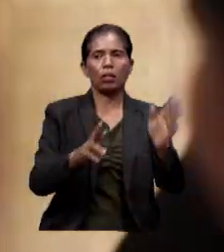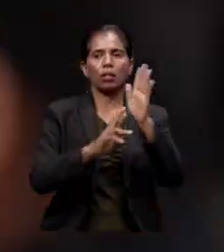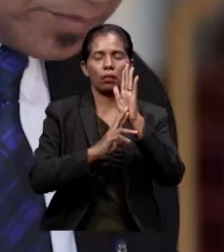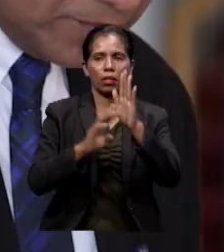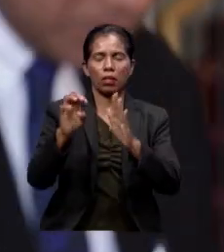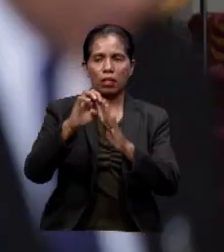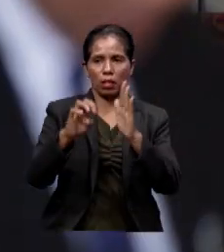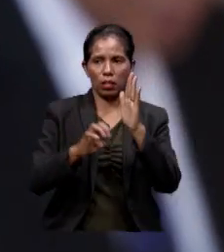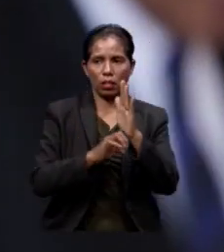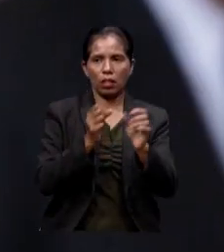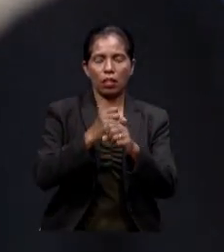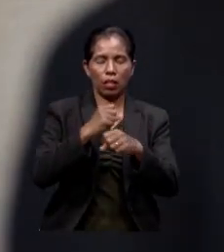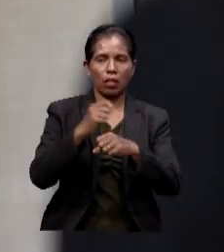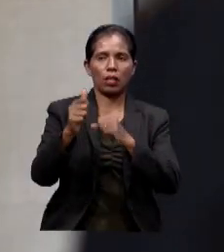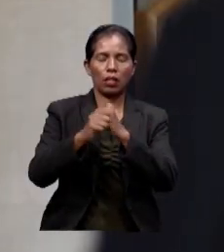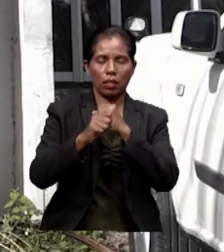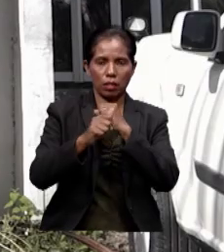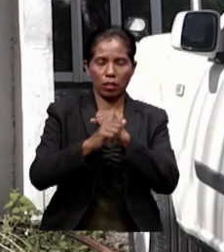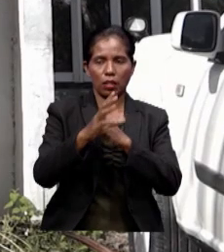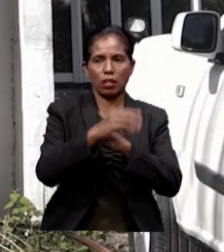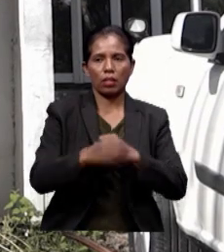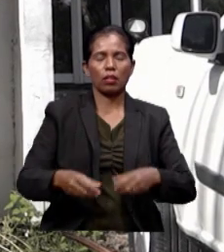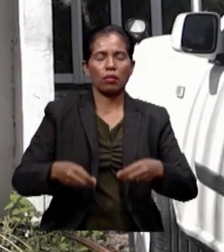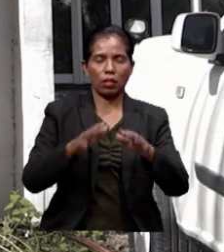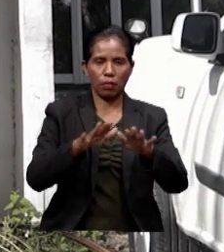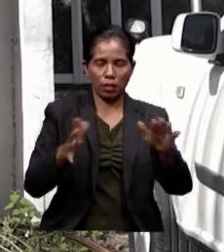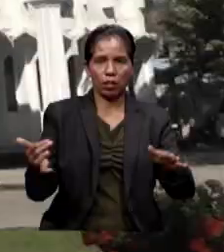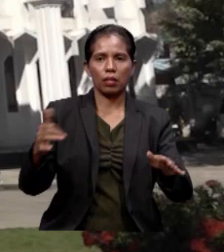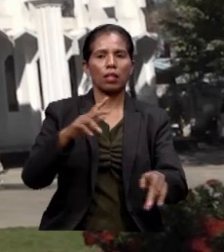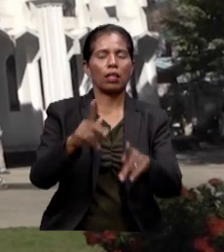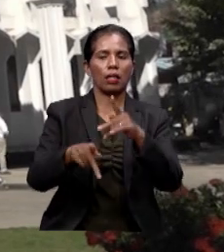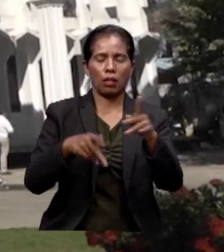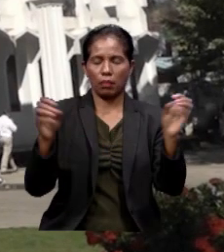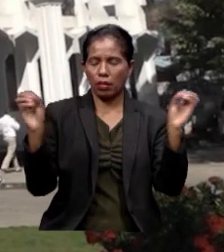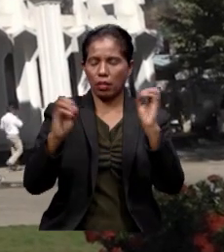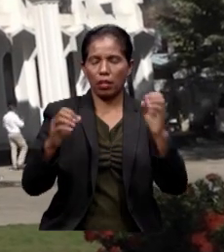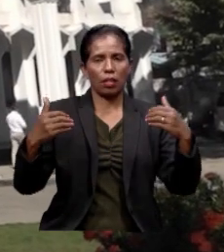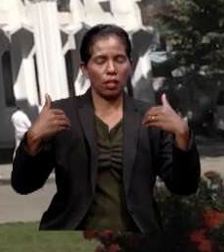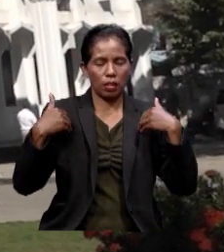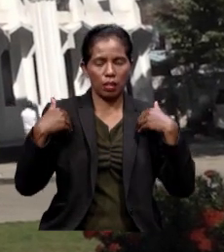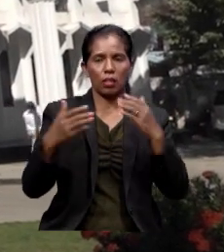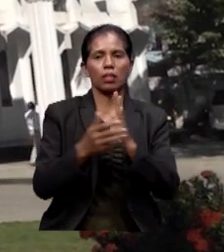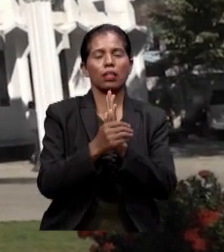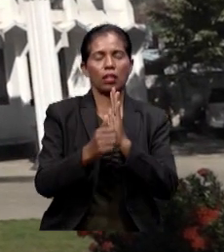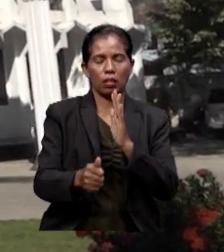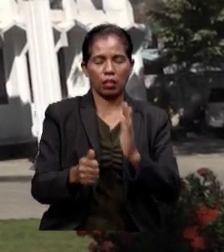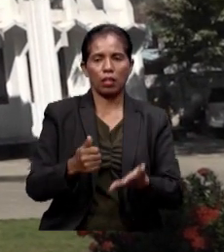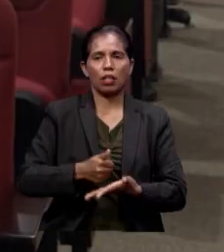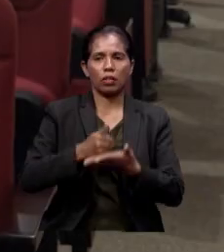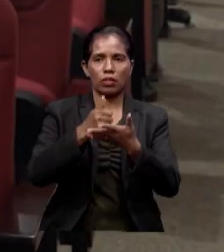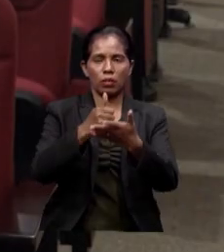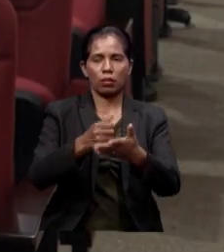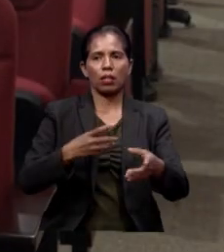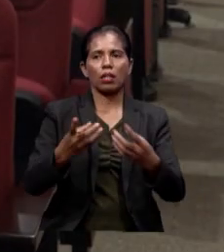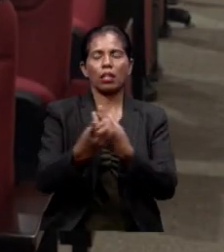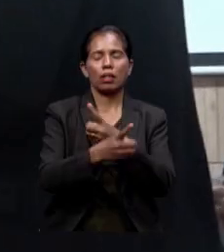Estado, halau ação penal, hamete em defesa balabaric sira, emanebela iha no incapacitado sira, defende legalidade